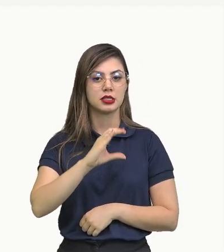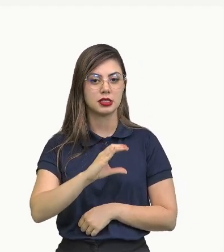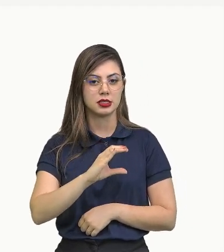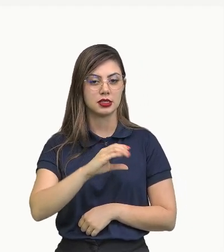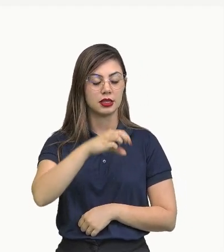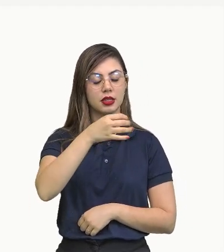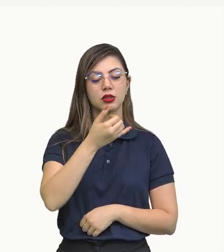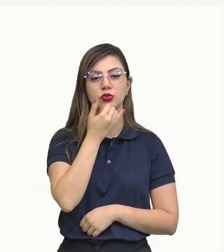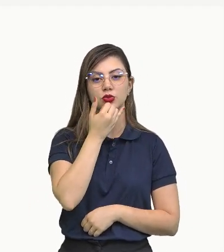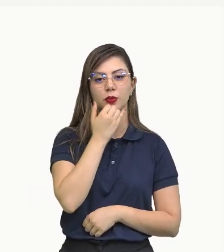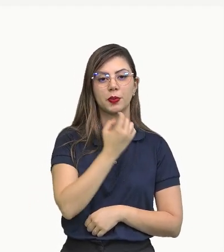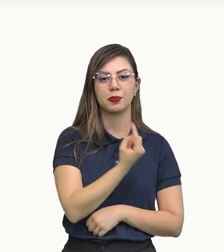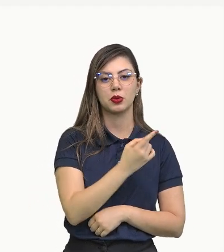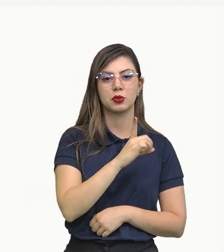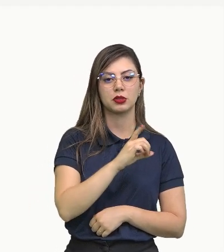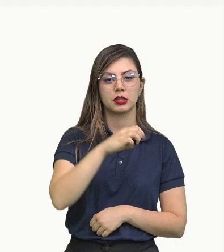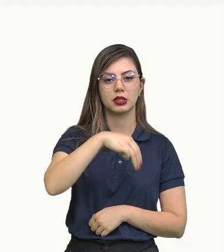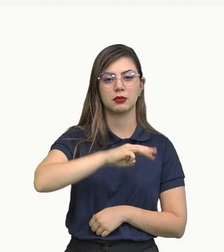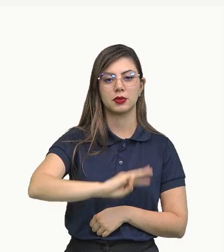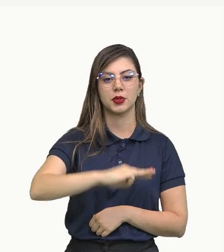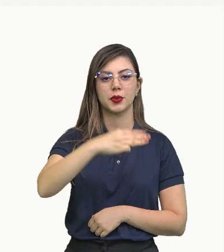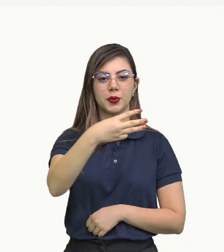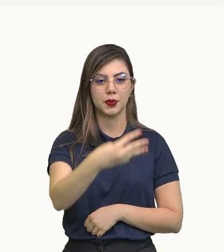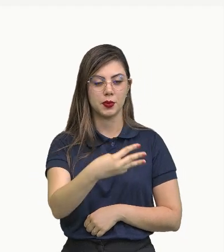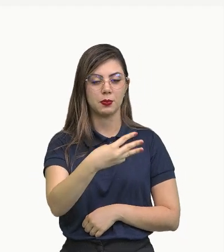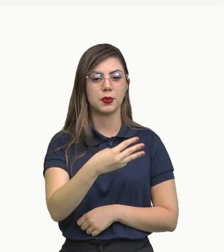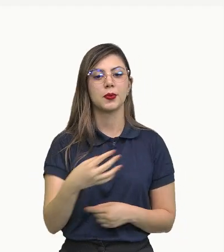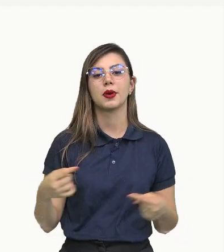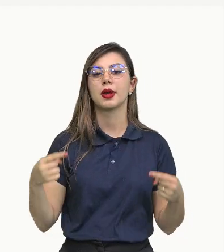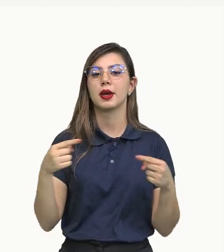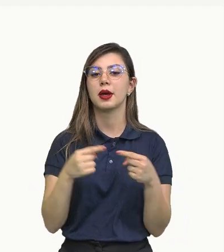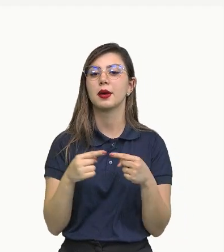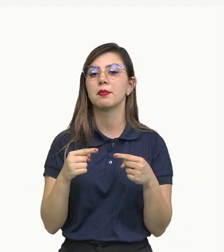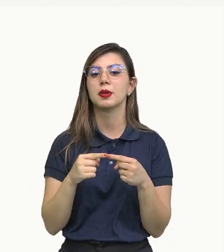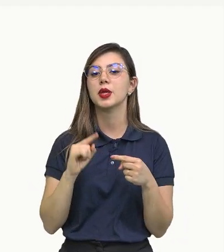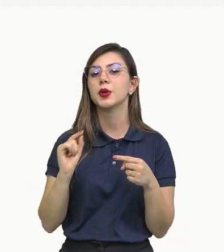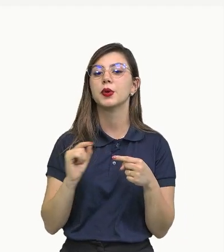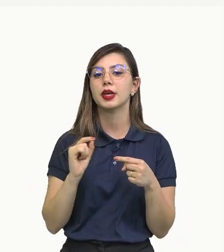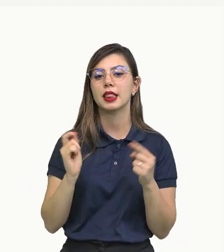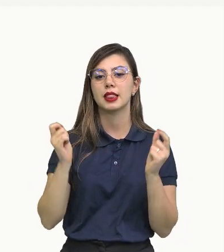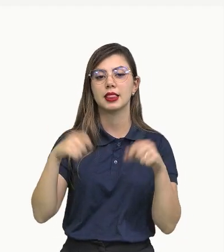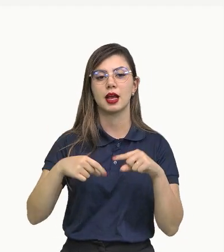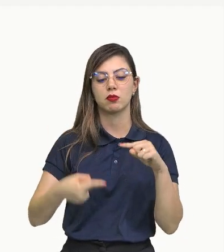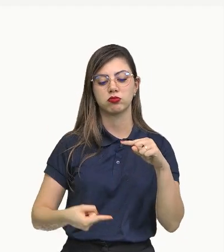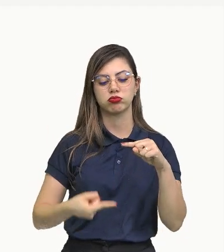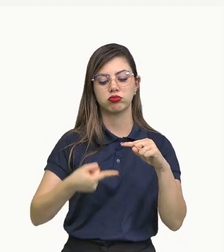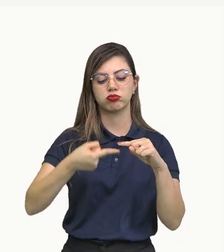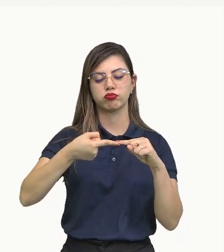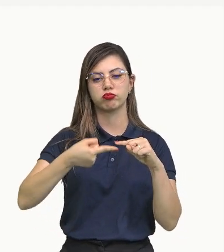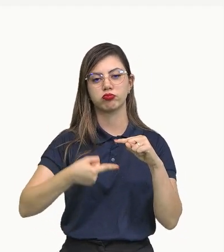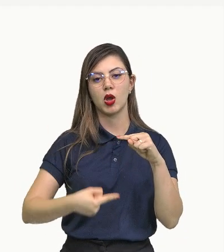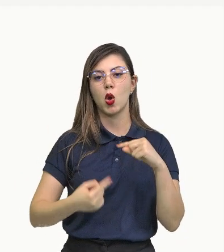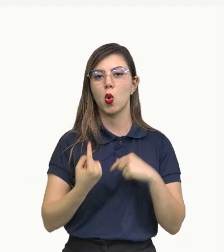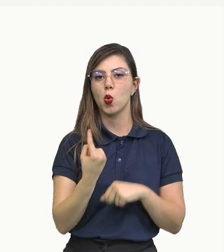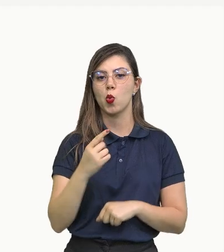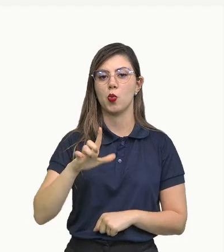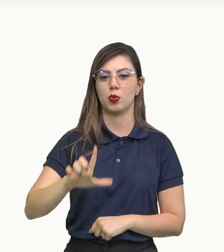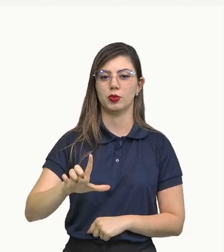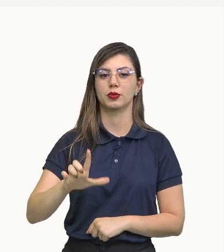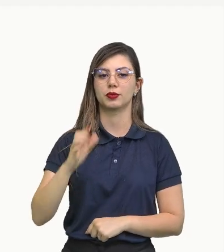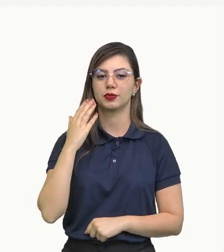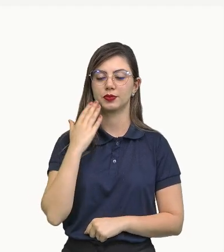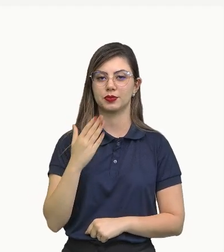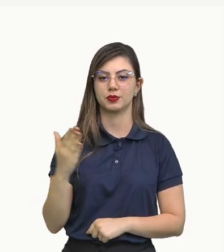vocês, não é? O volume de 1 decímetro cúbico tem a capacidade de armazenar exatamente 1